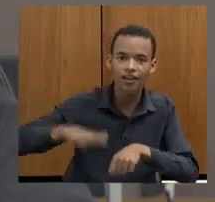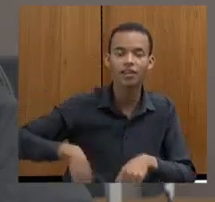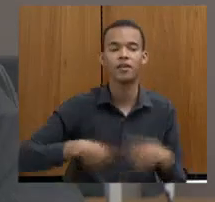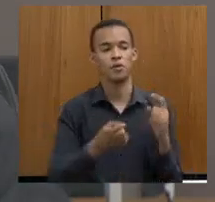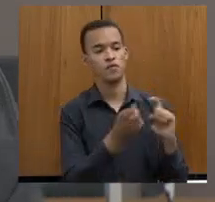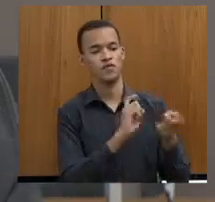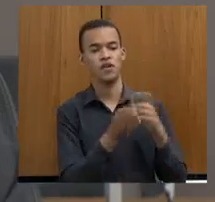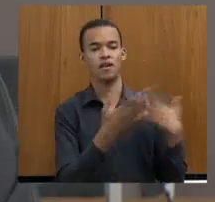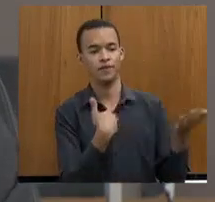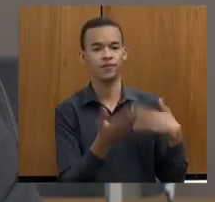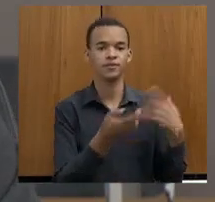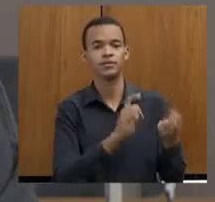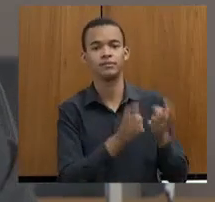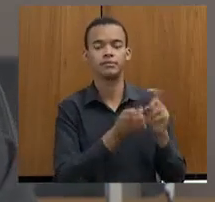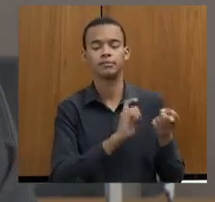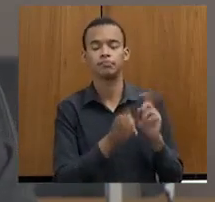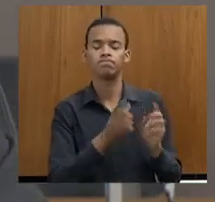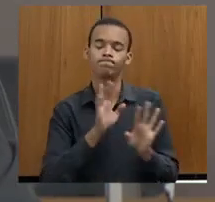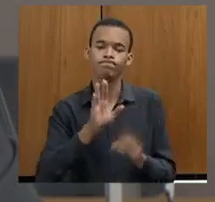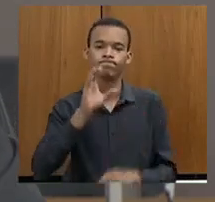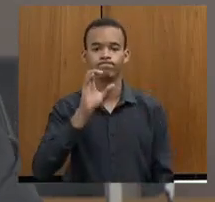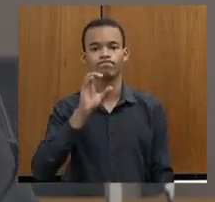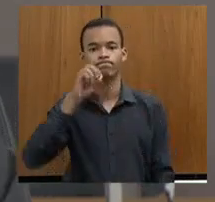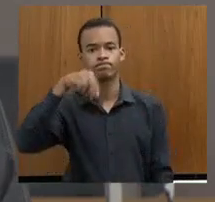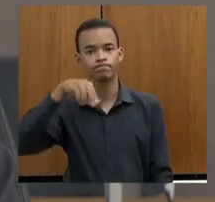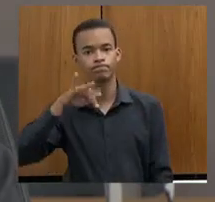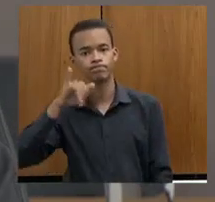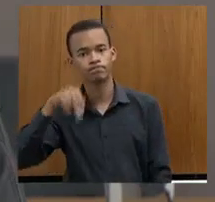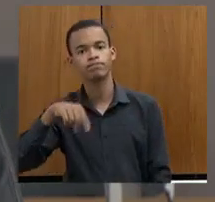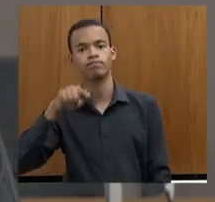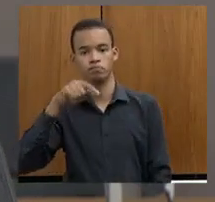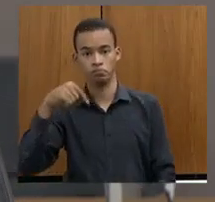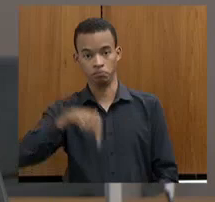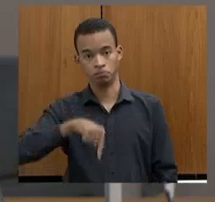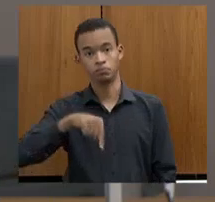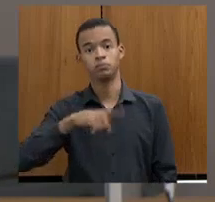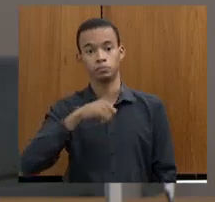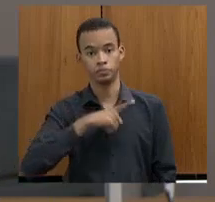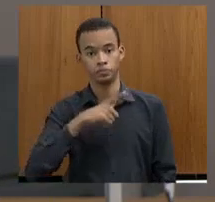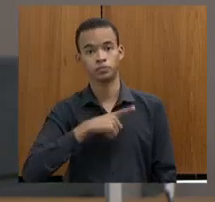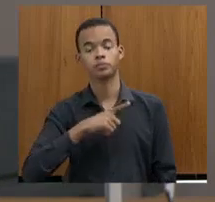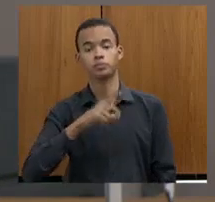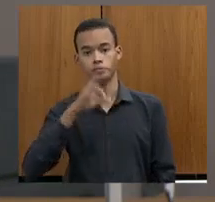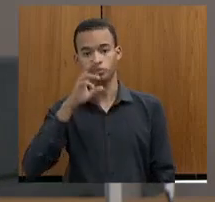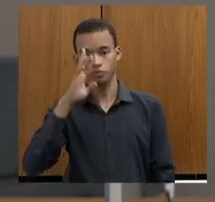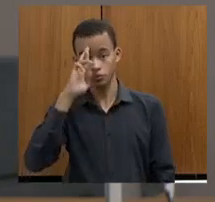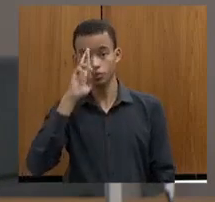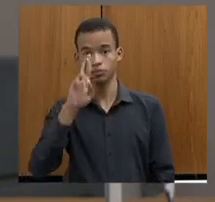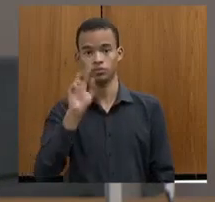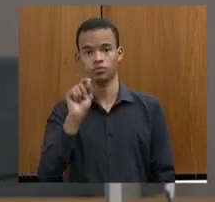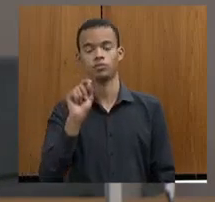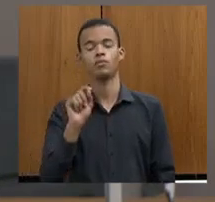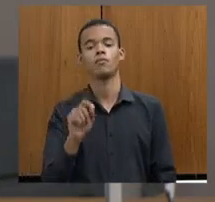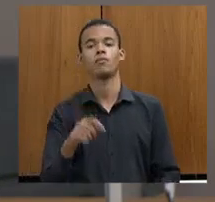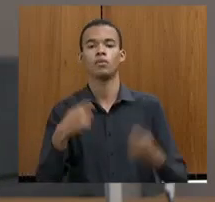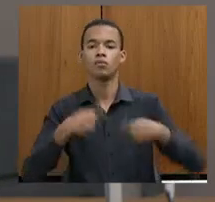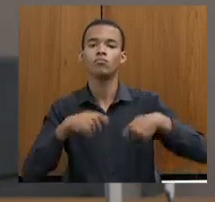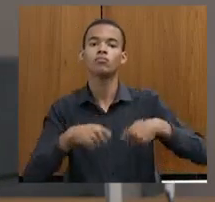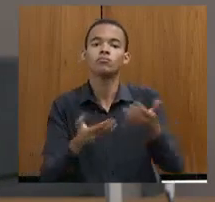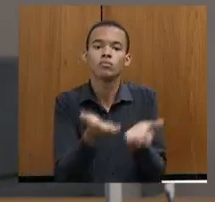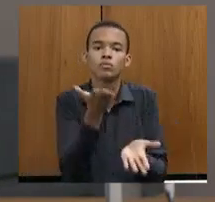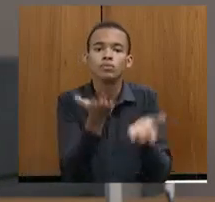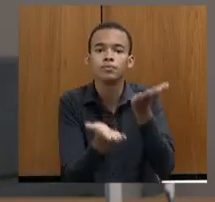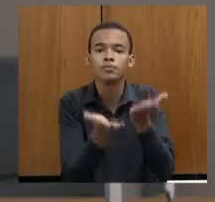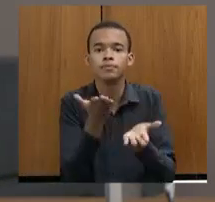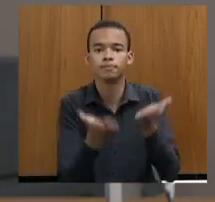porém a cofin ela tem a função de ser o ponto de equilíbrio da